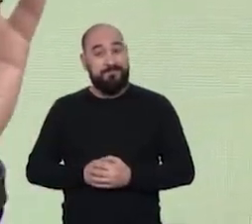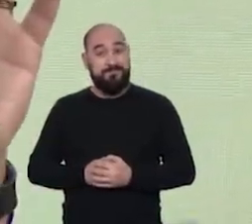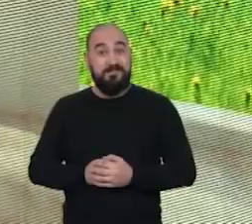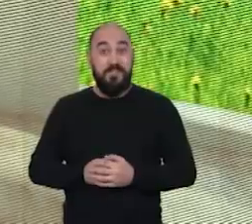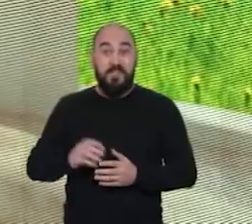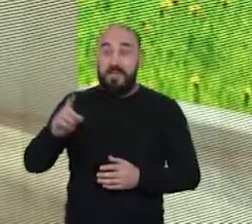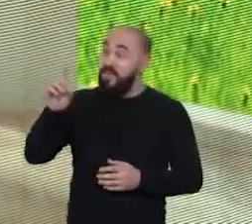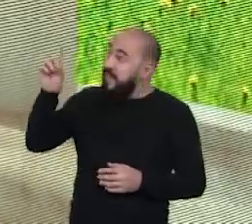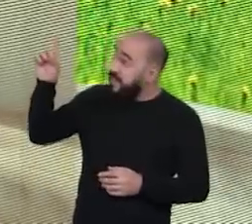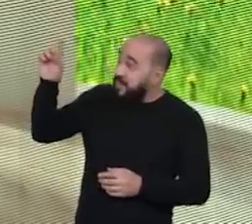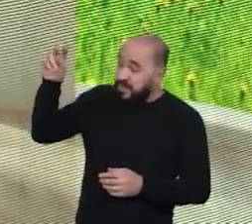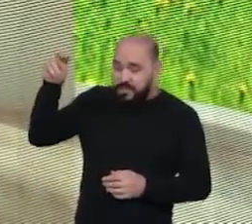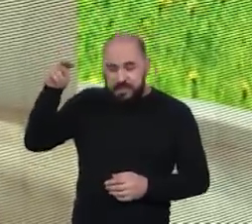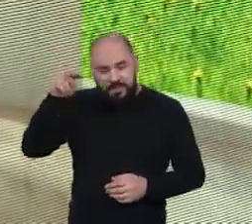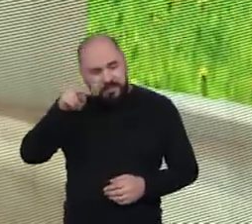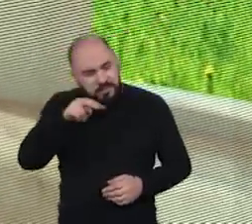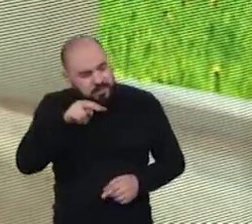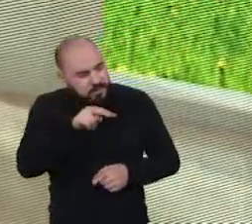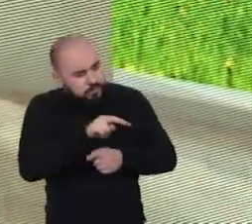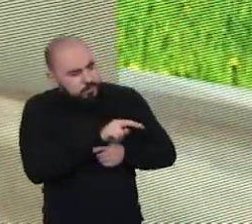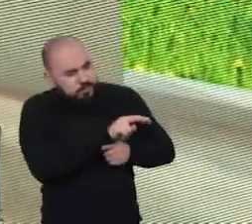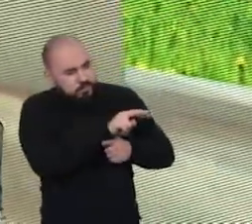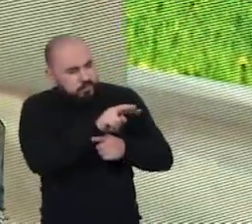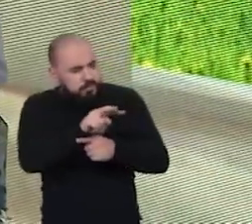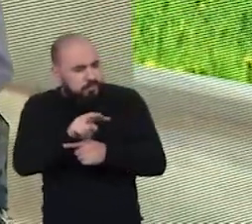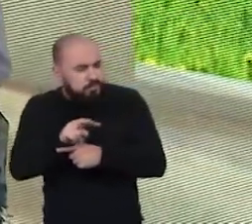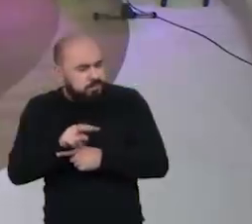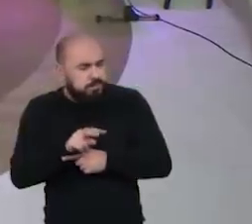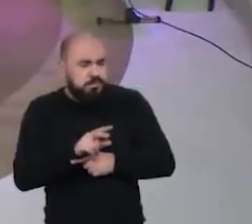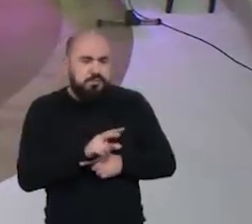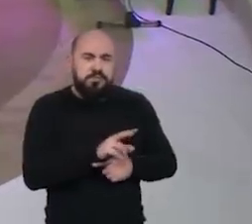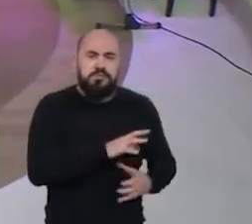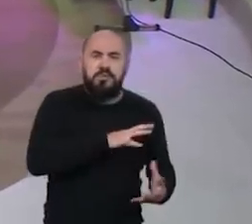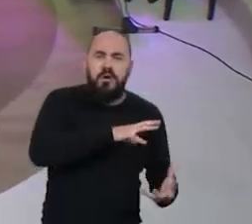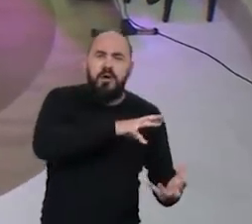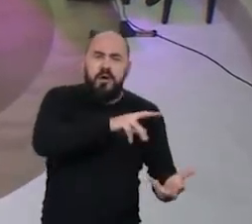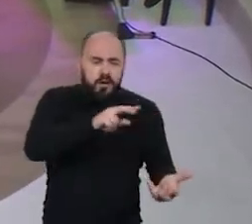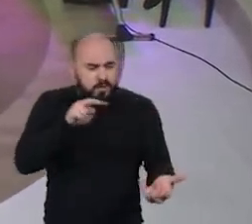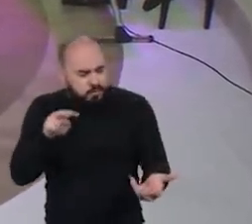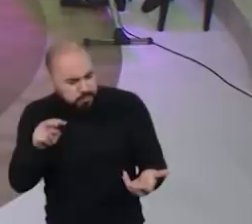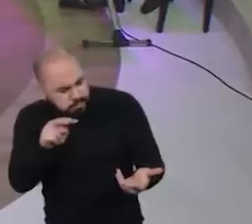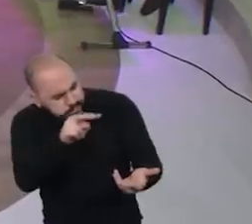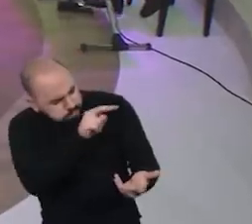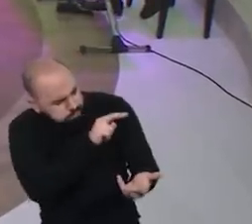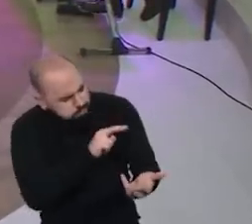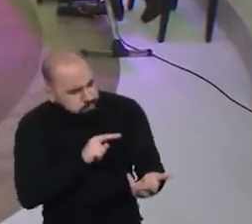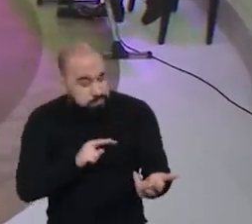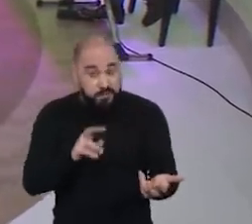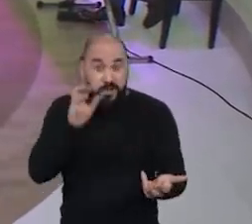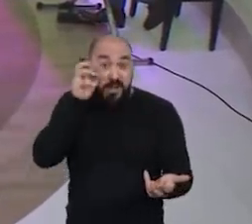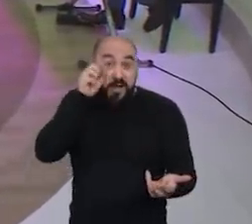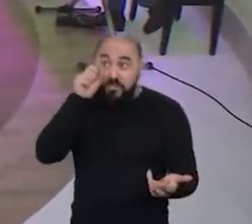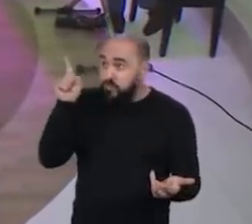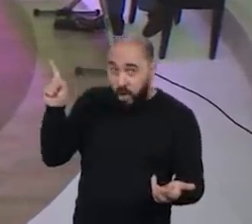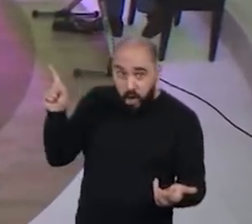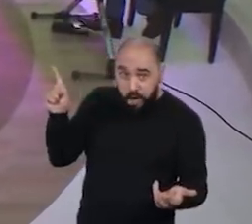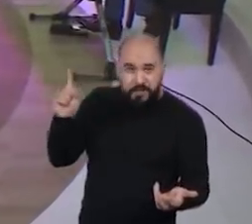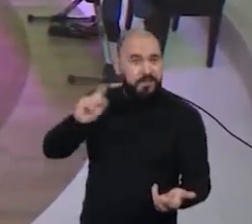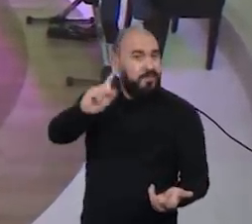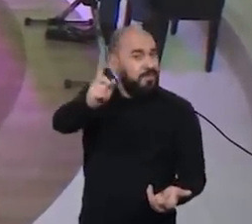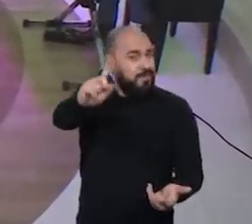Os seus olhos lança sobre toda a terra. Ele não dormita por